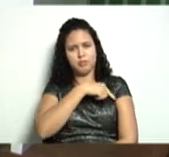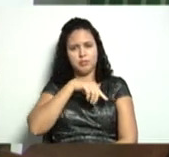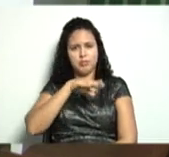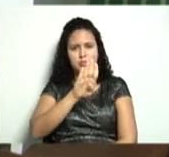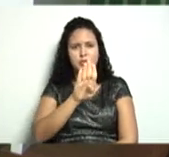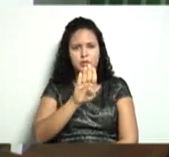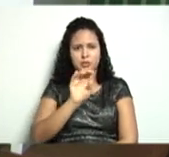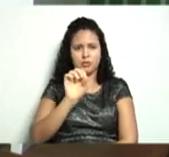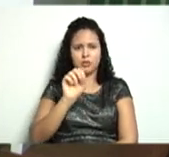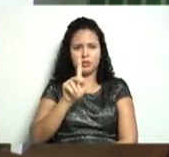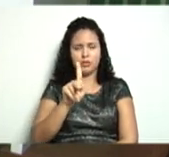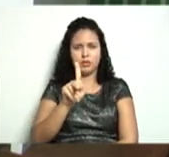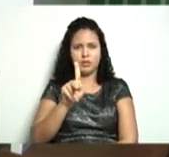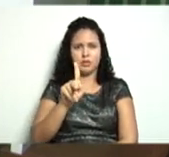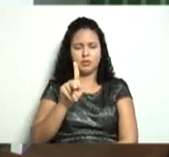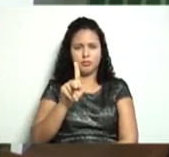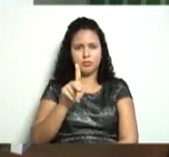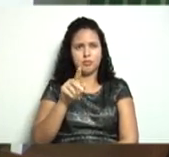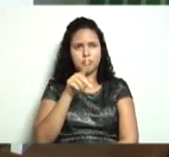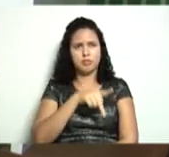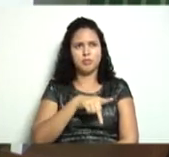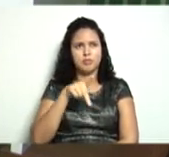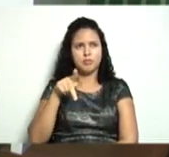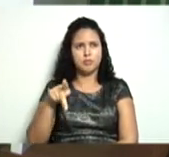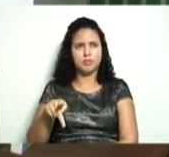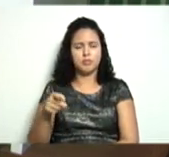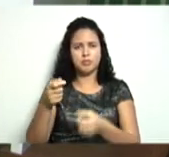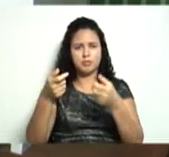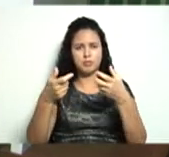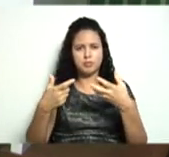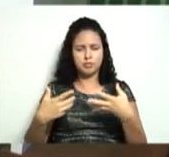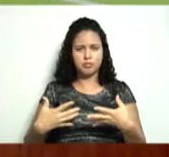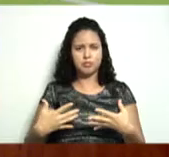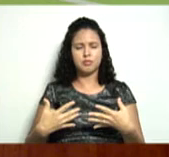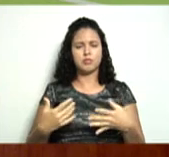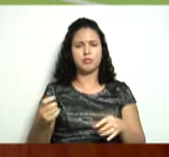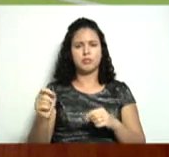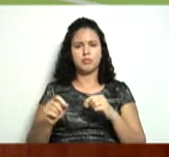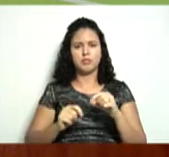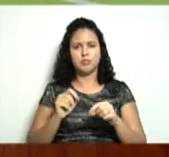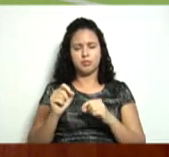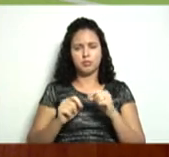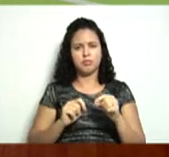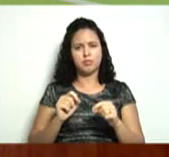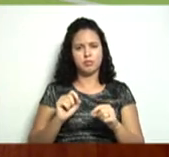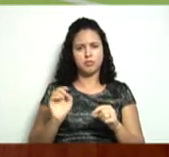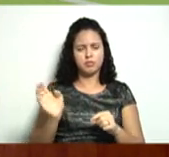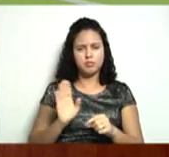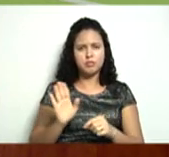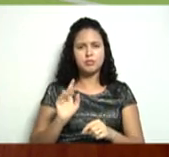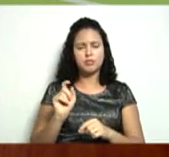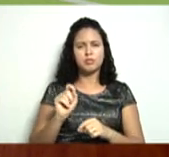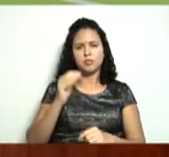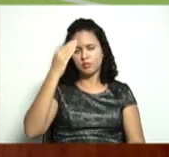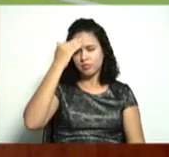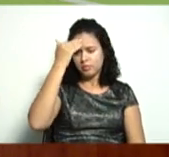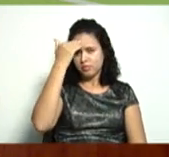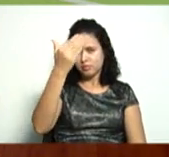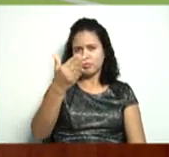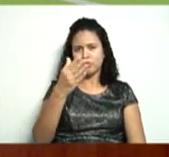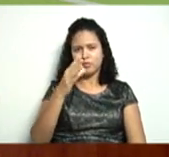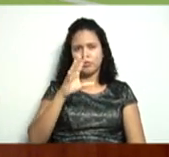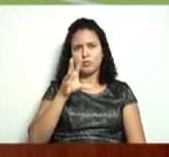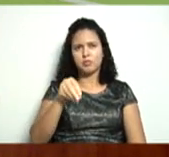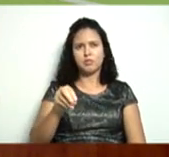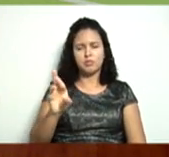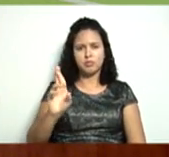senhores aí. E a professora Fanny Félix, a gente se despede aí então, agradece a participação de